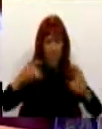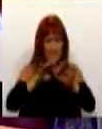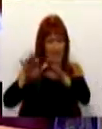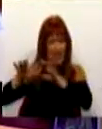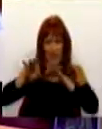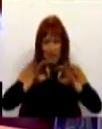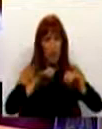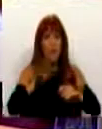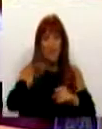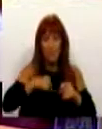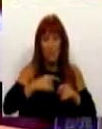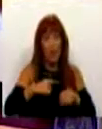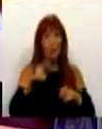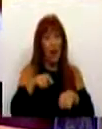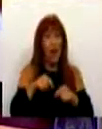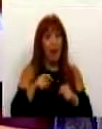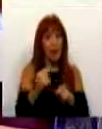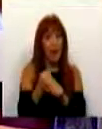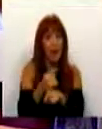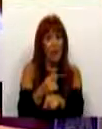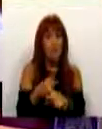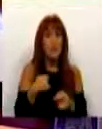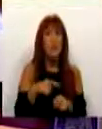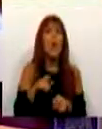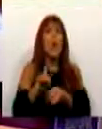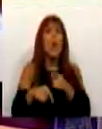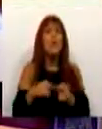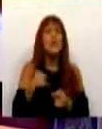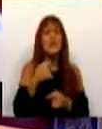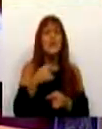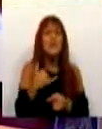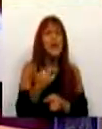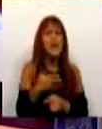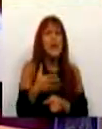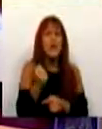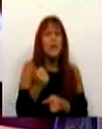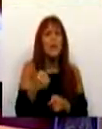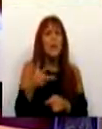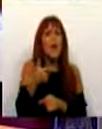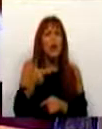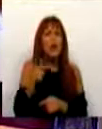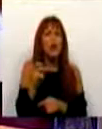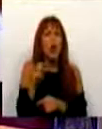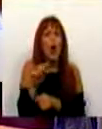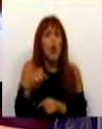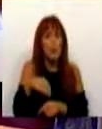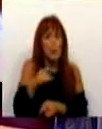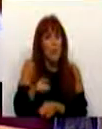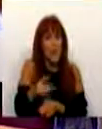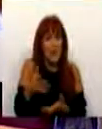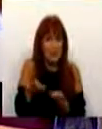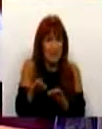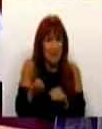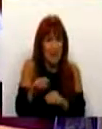universal, esta preocupação com esta equidade, na senda daquilo que dissemos em 2015 em Troia, onde a preocupação também era deste